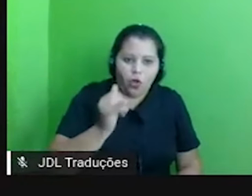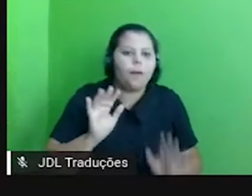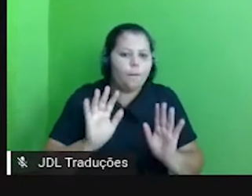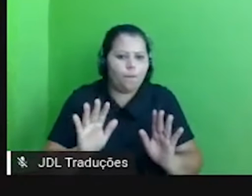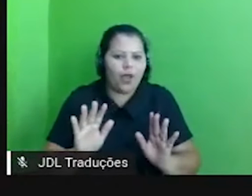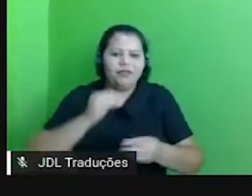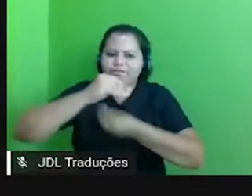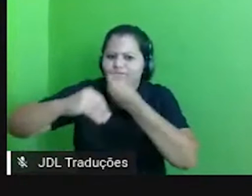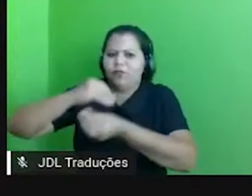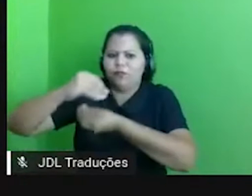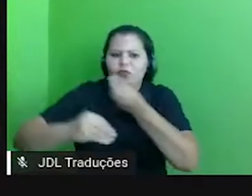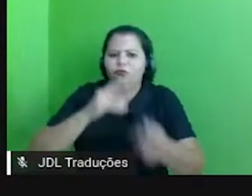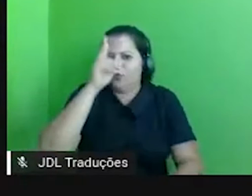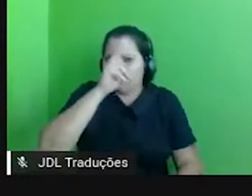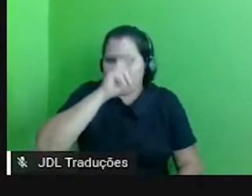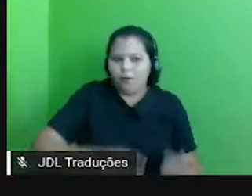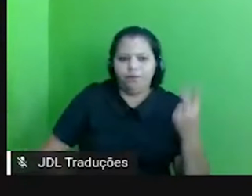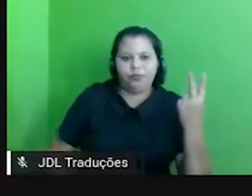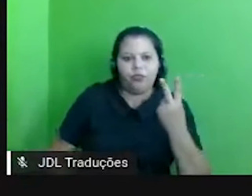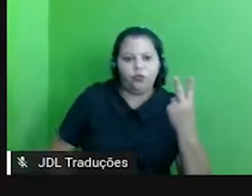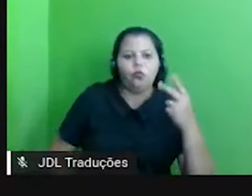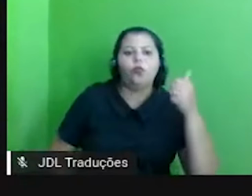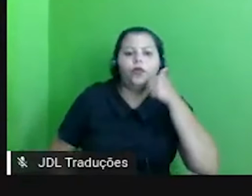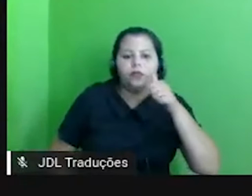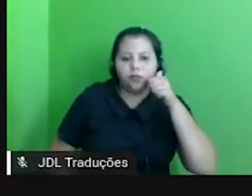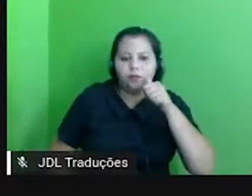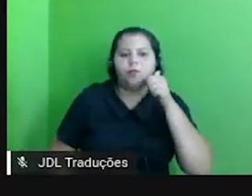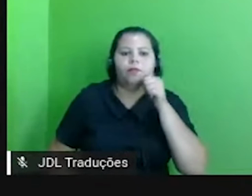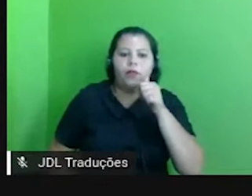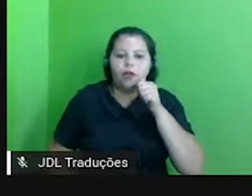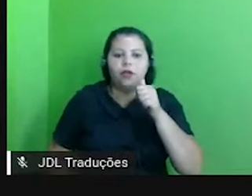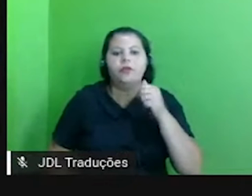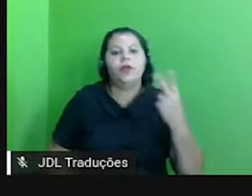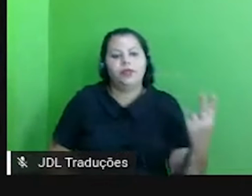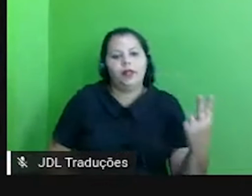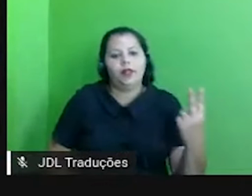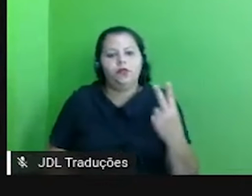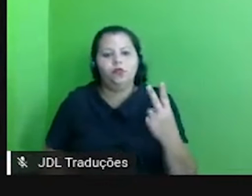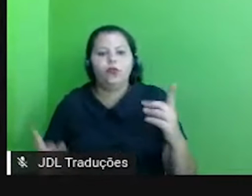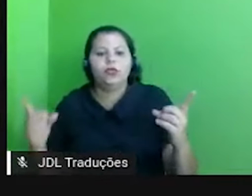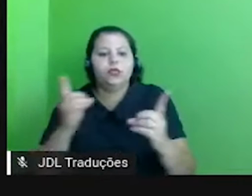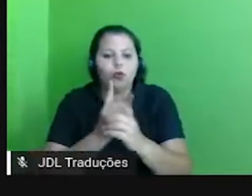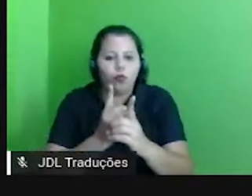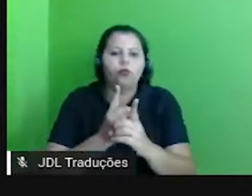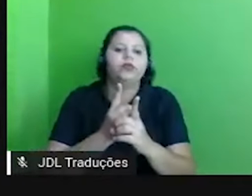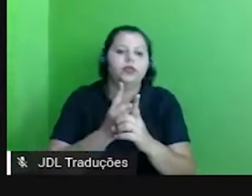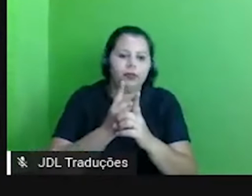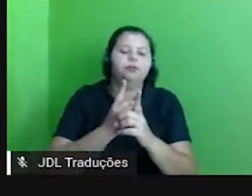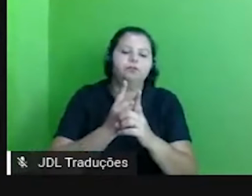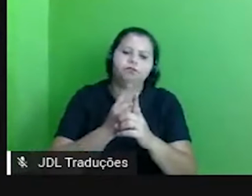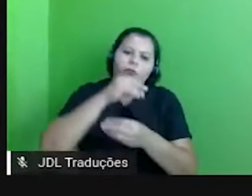a gente tem duas irmãs então elas acabam se encontrando mas